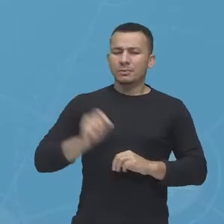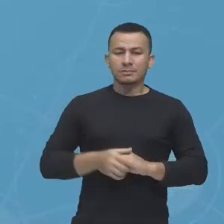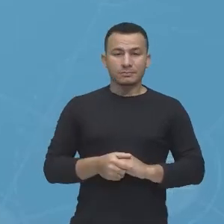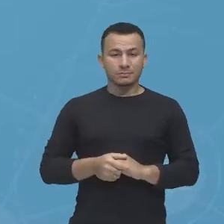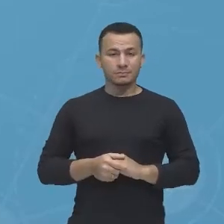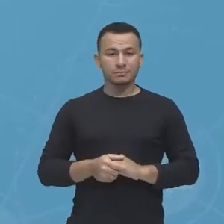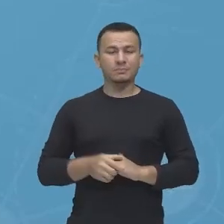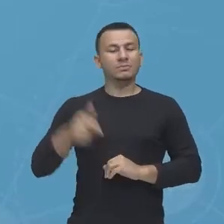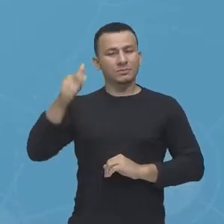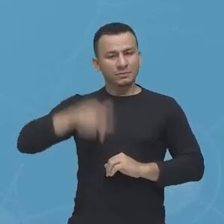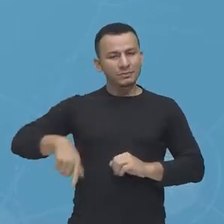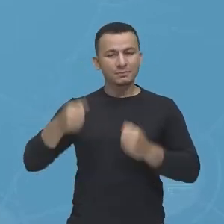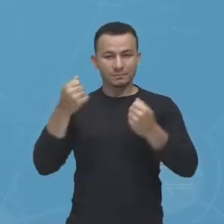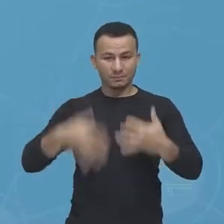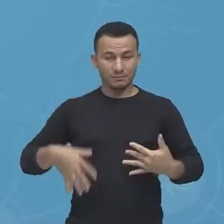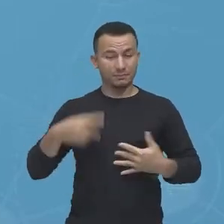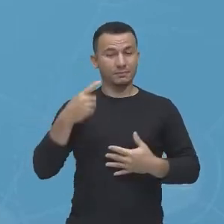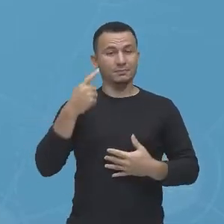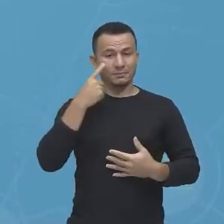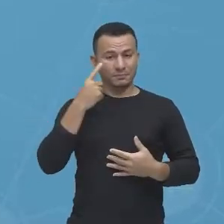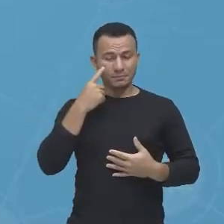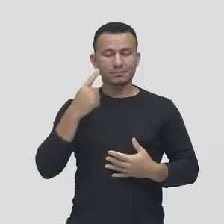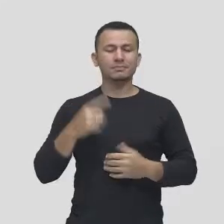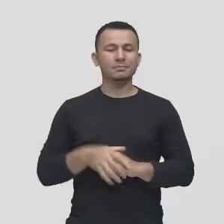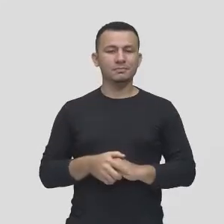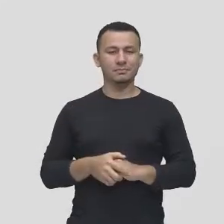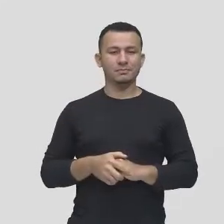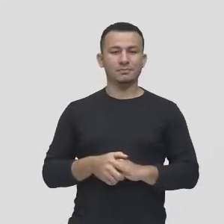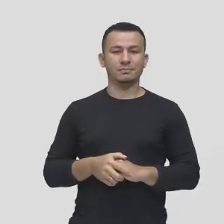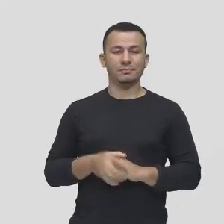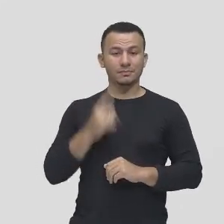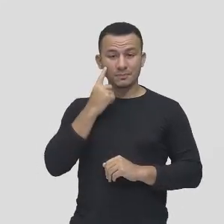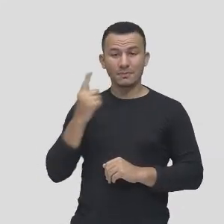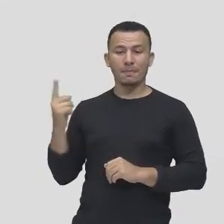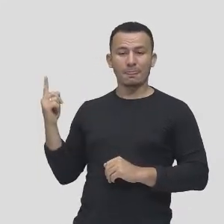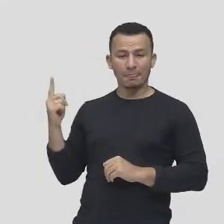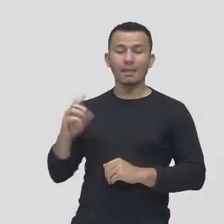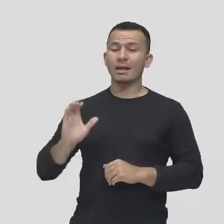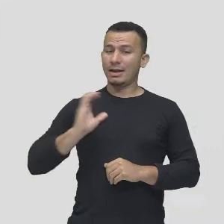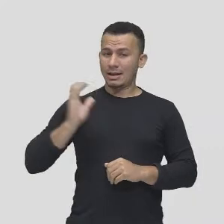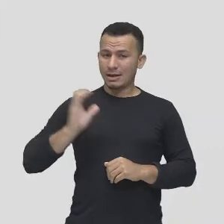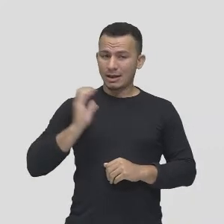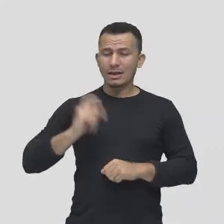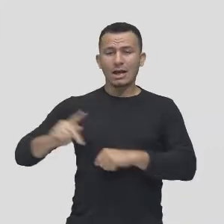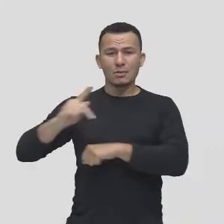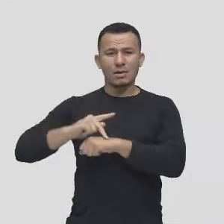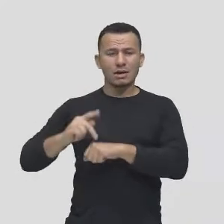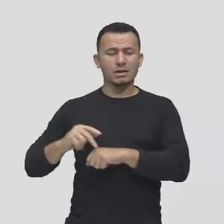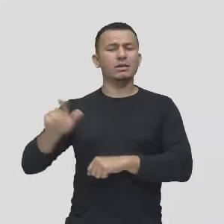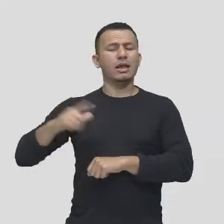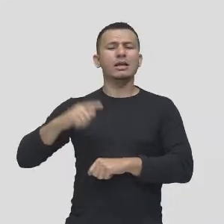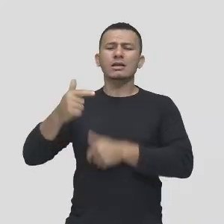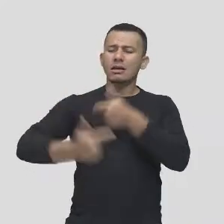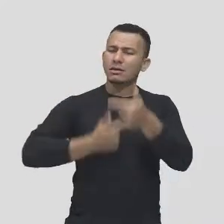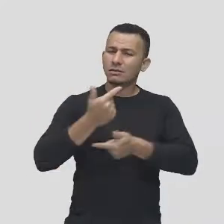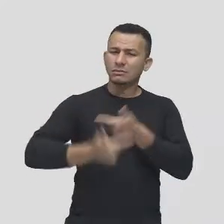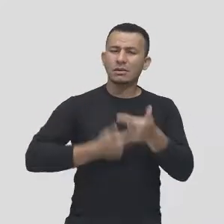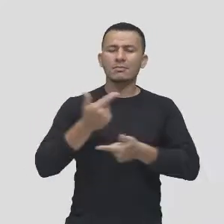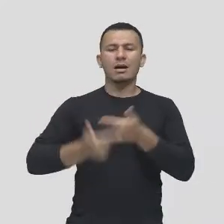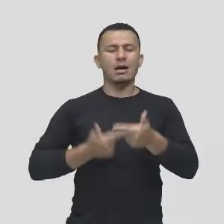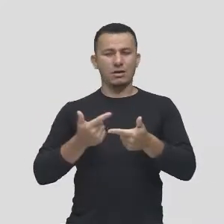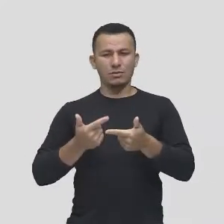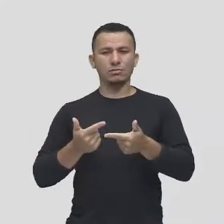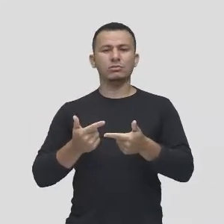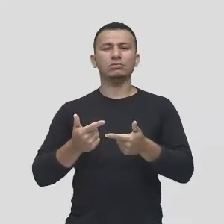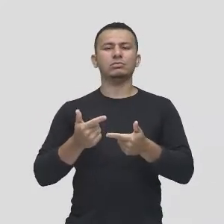Como a gente vai ver novamente na tela que vocês viram agora há pouco, né? Ele tem ali uma produção